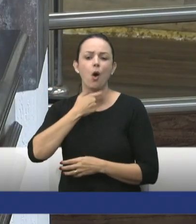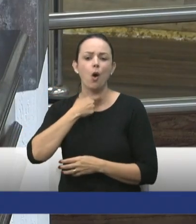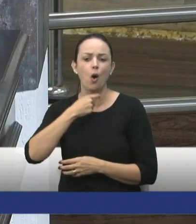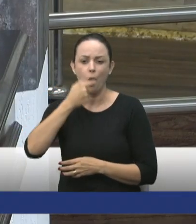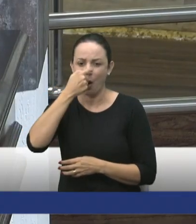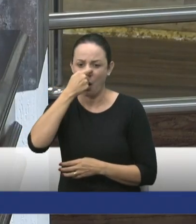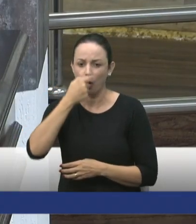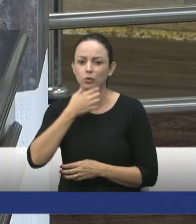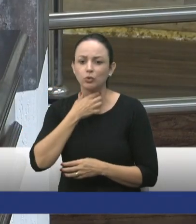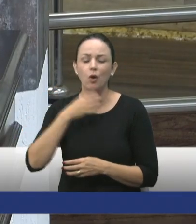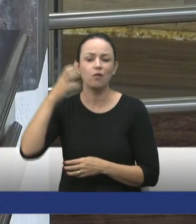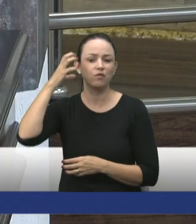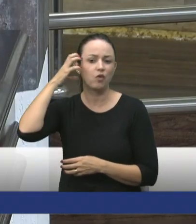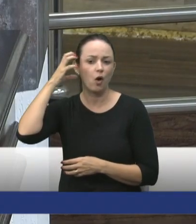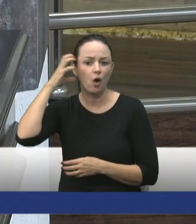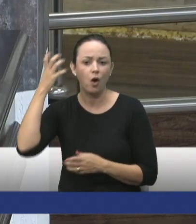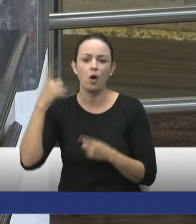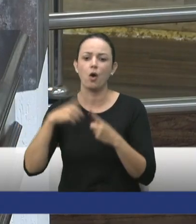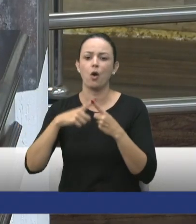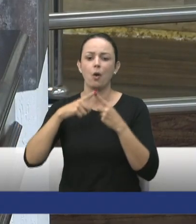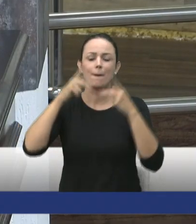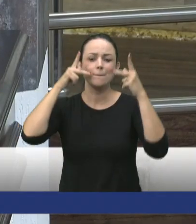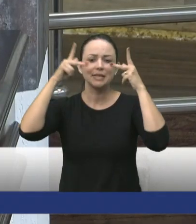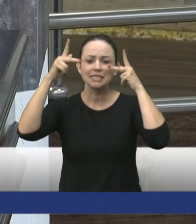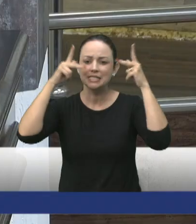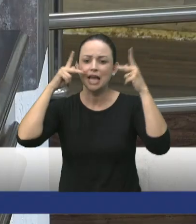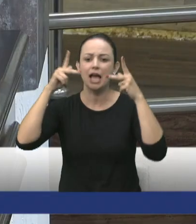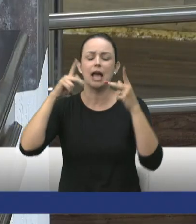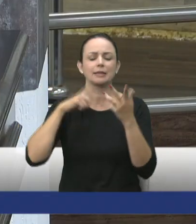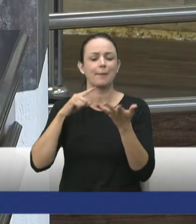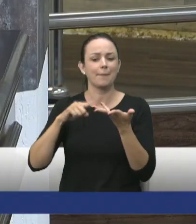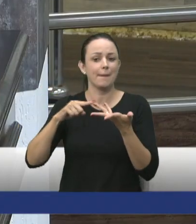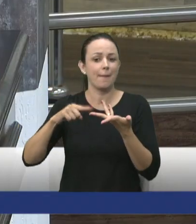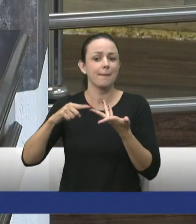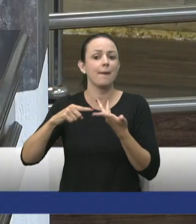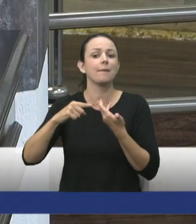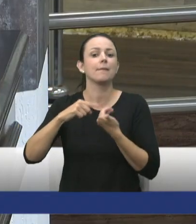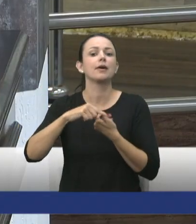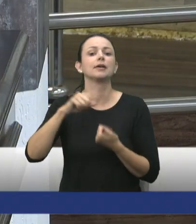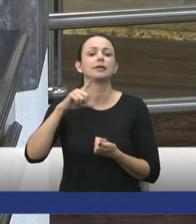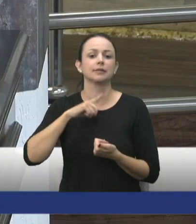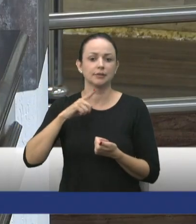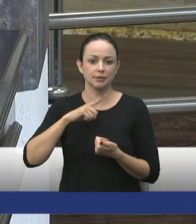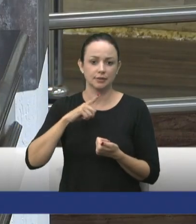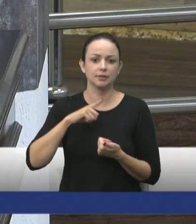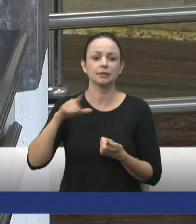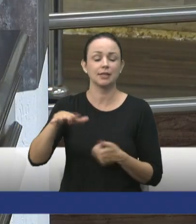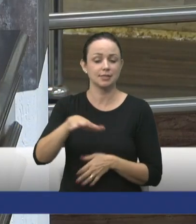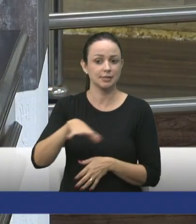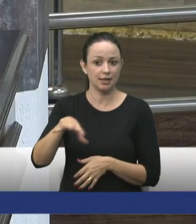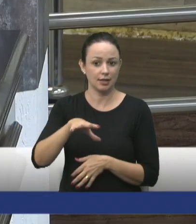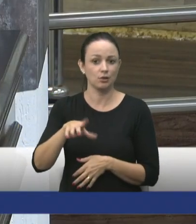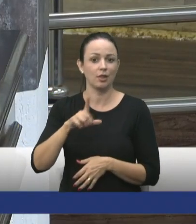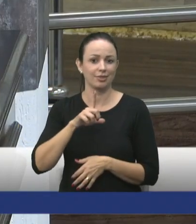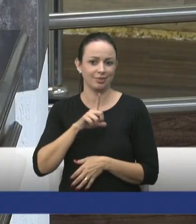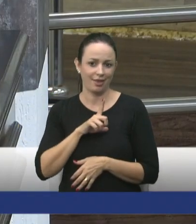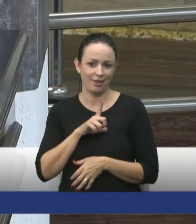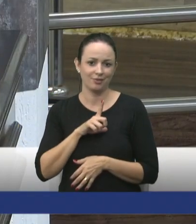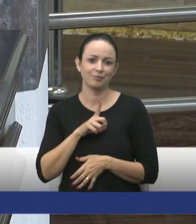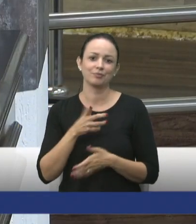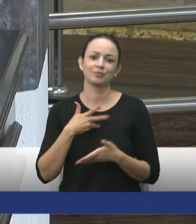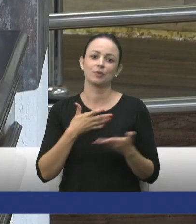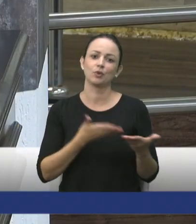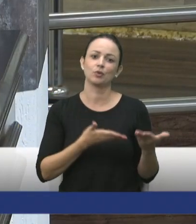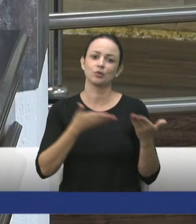fono, psiquiatra. Todas as demandas estão passando lá pelo nosso setor. E fica o convite